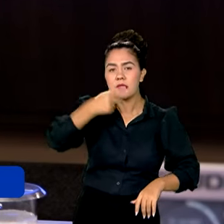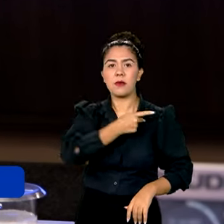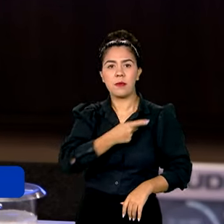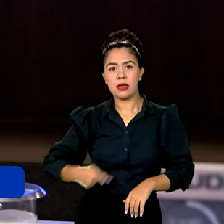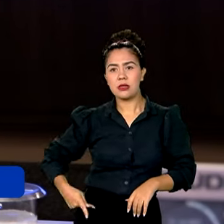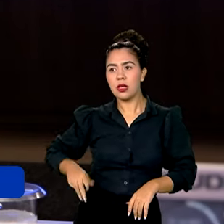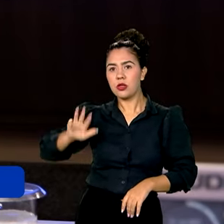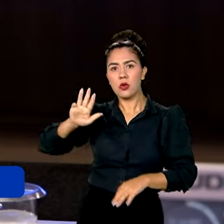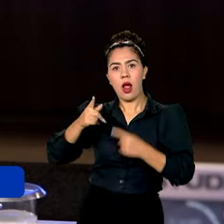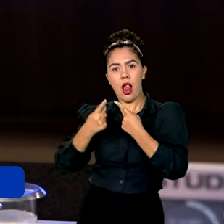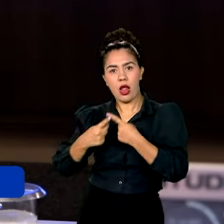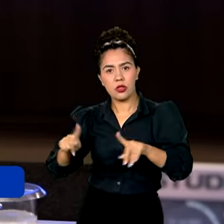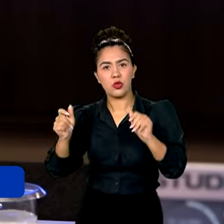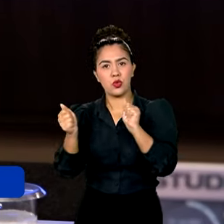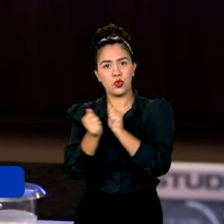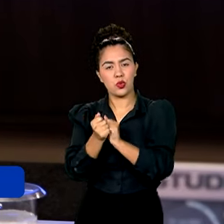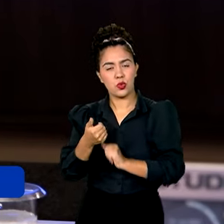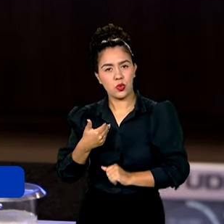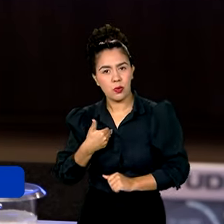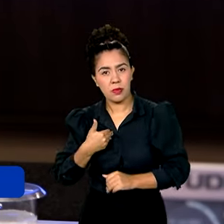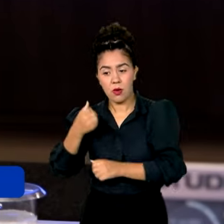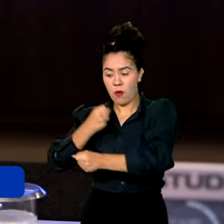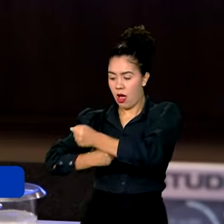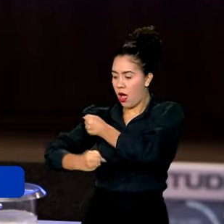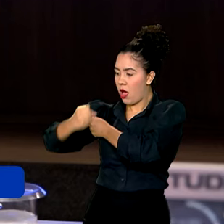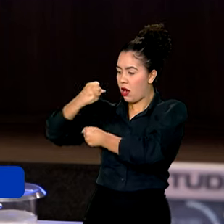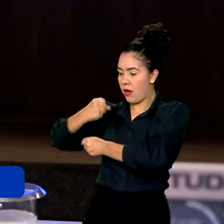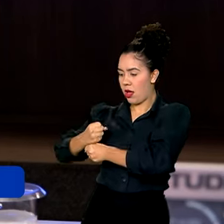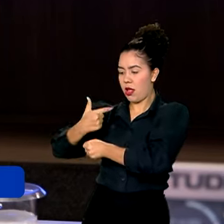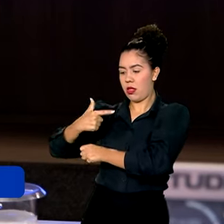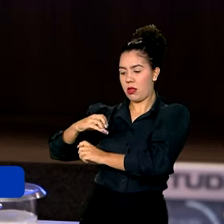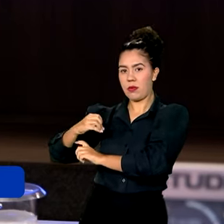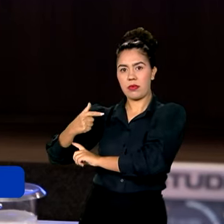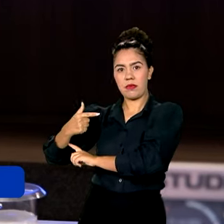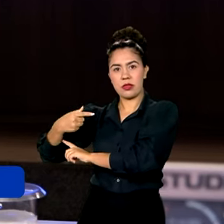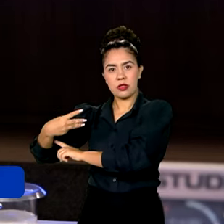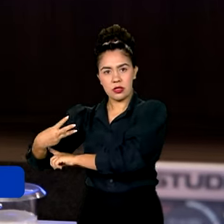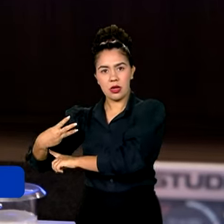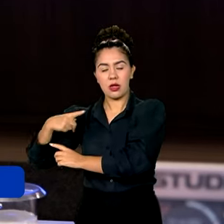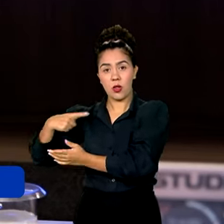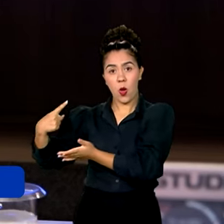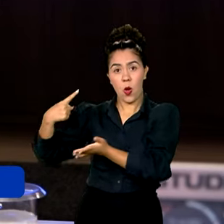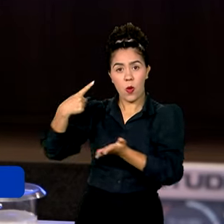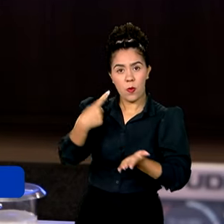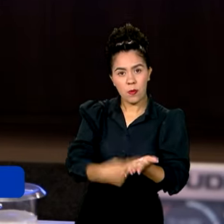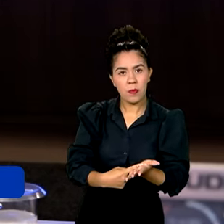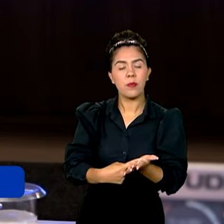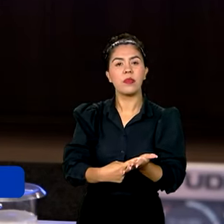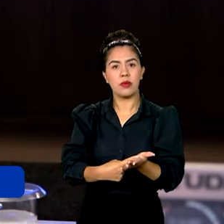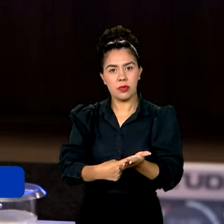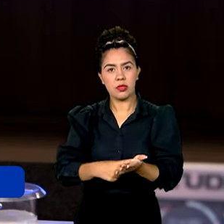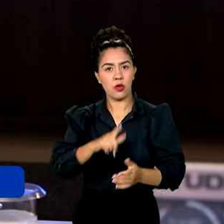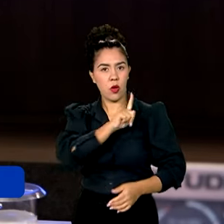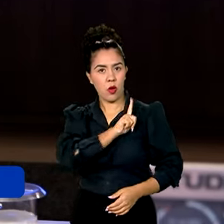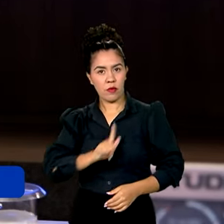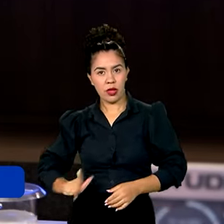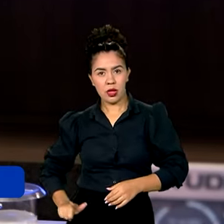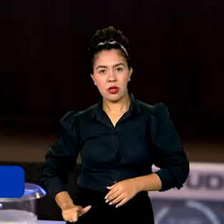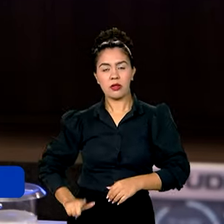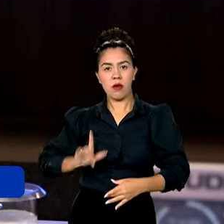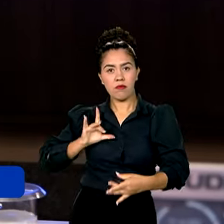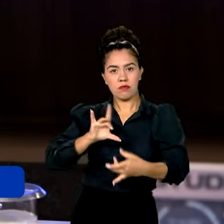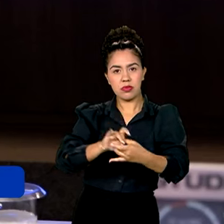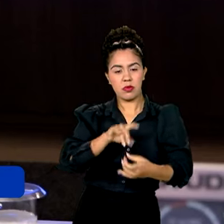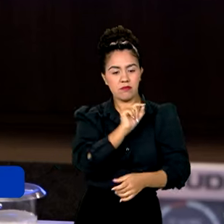e comigo a seu lado ano passado já num pacto com governadores e com uma atuação muito